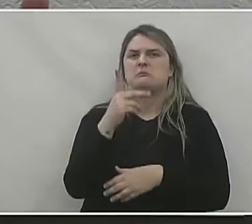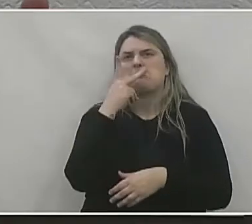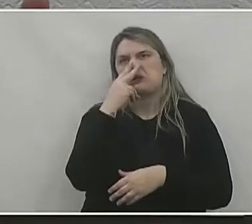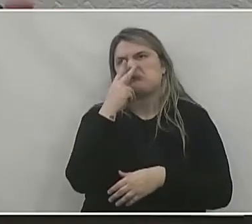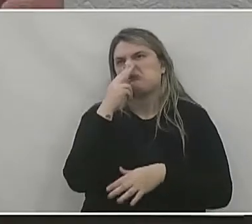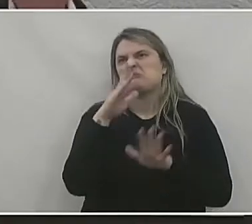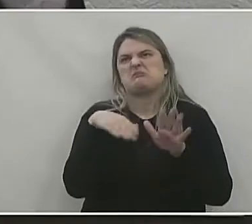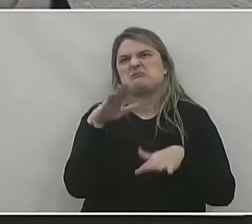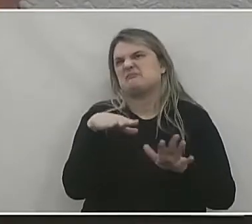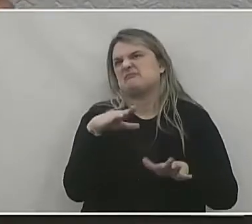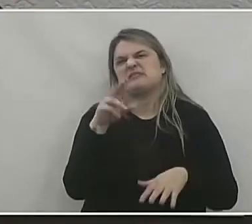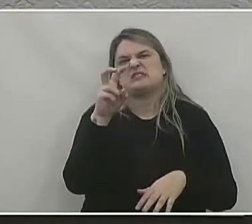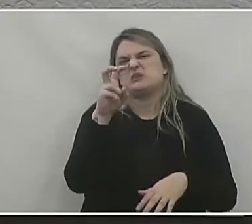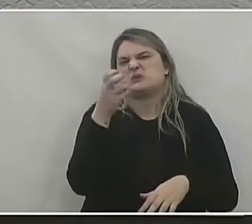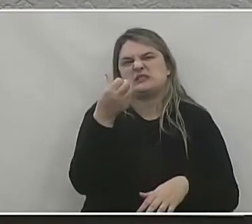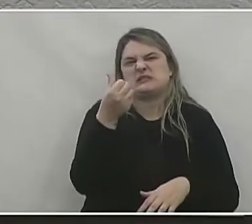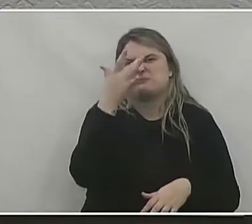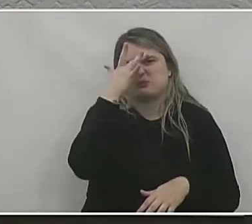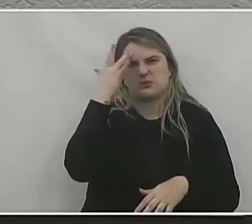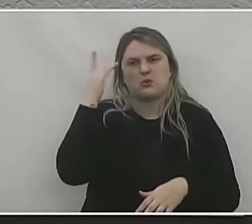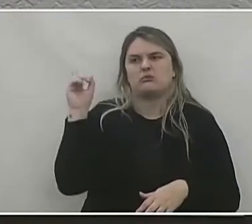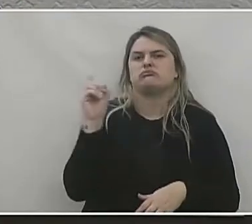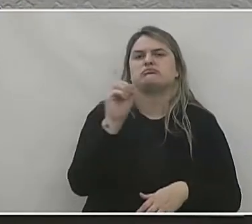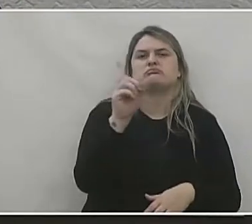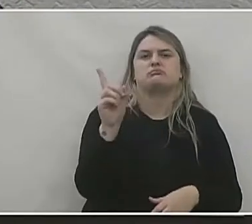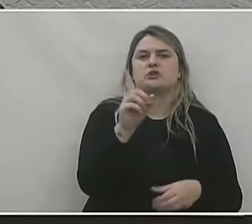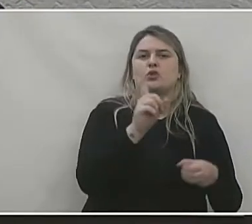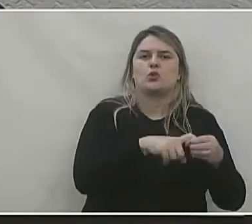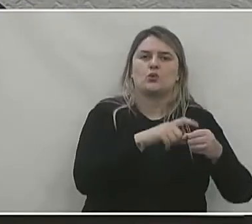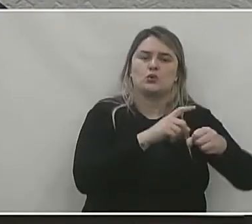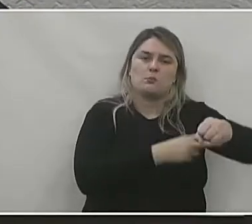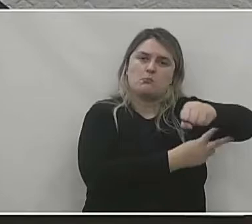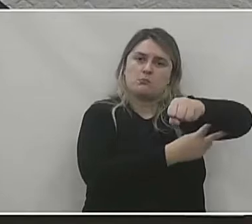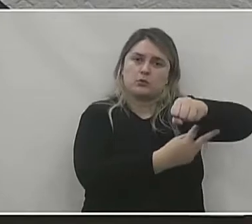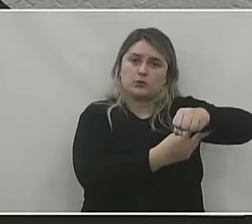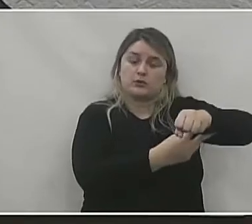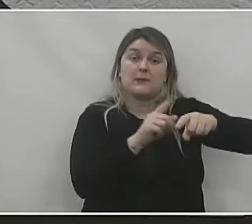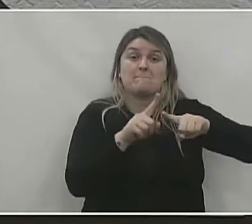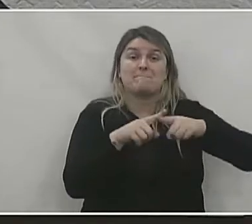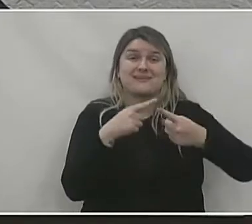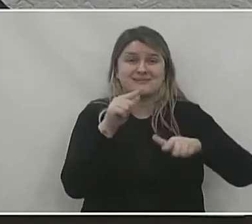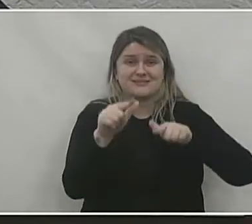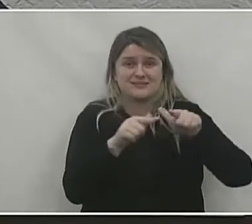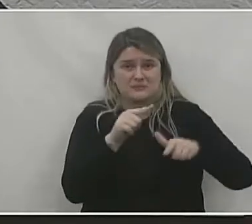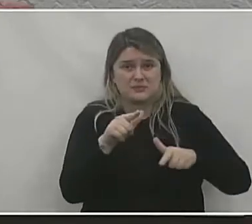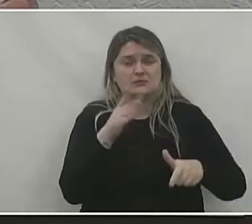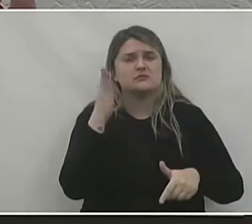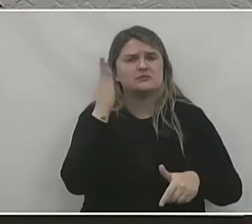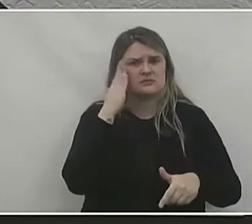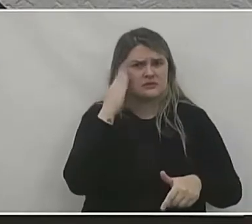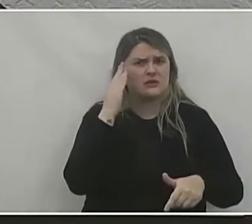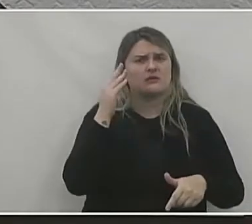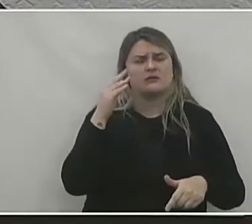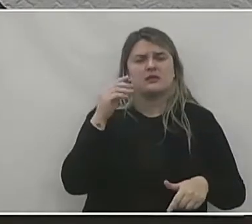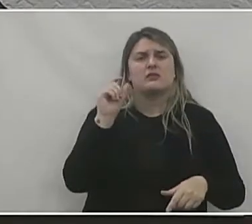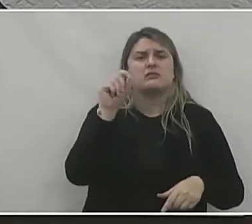uns 5, 6 donos da ponte lá. Mas o trabalho, eu tenho certeza que